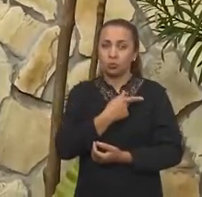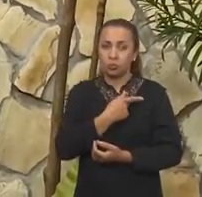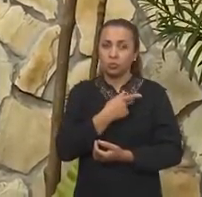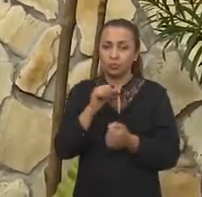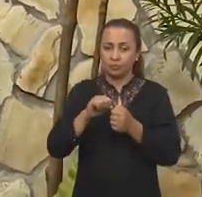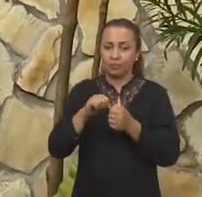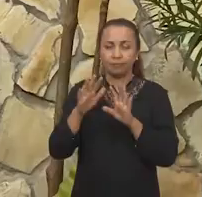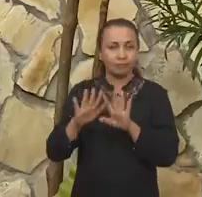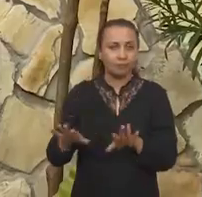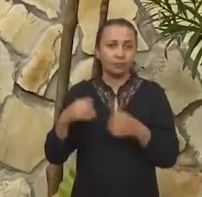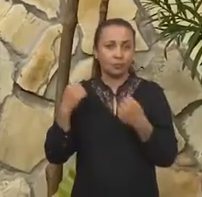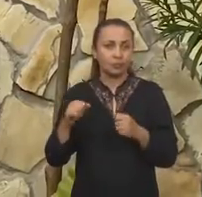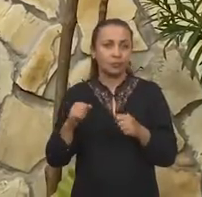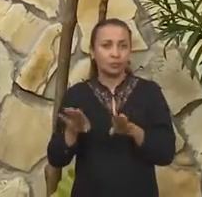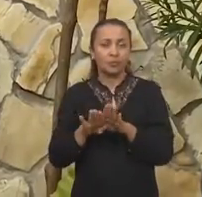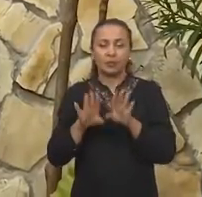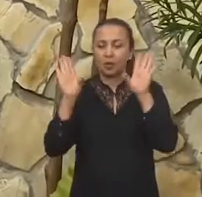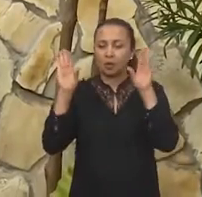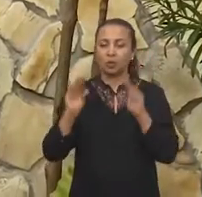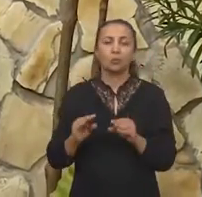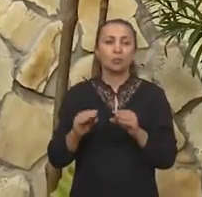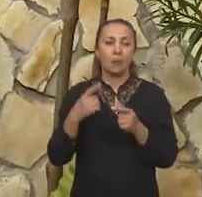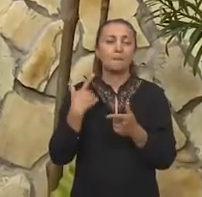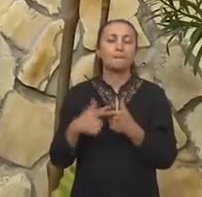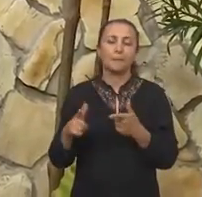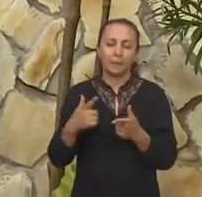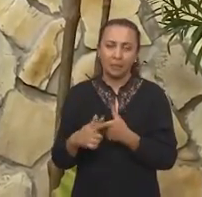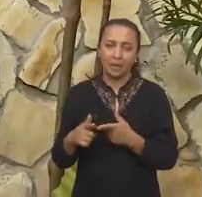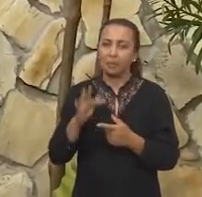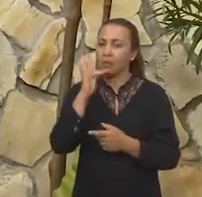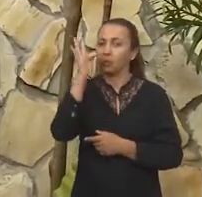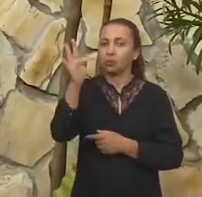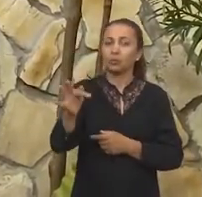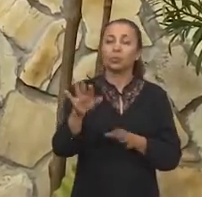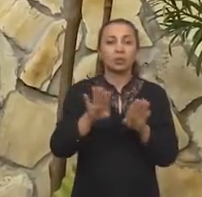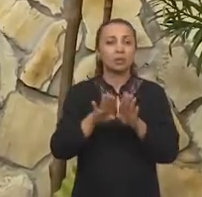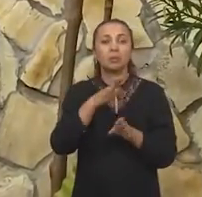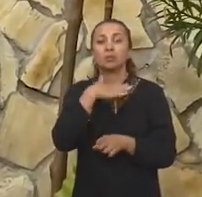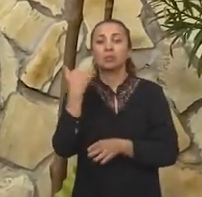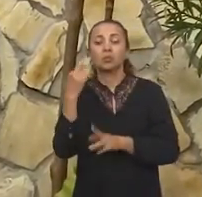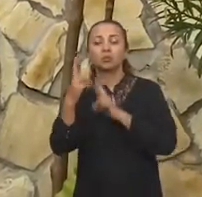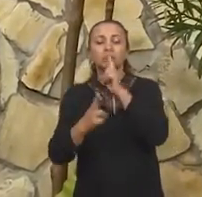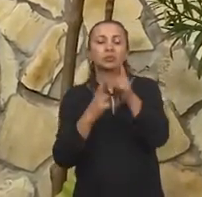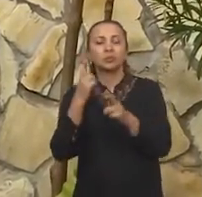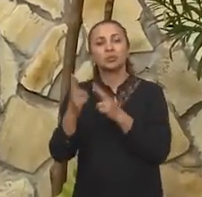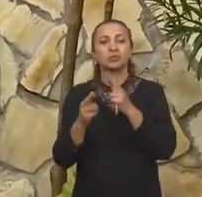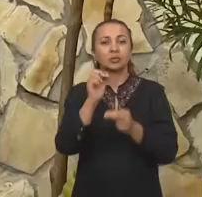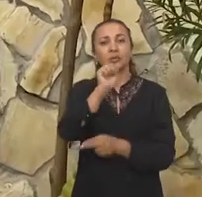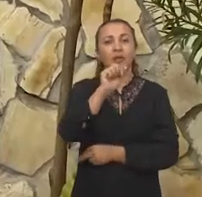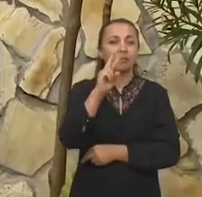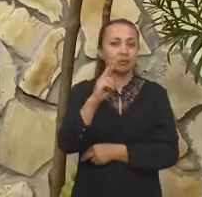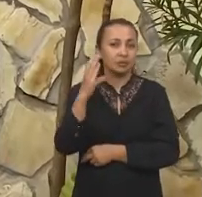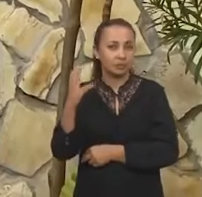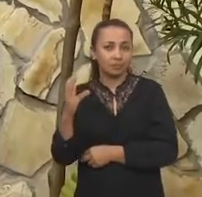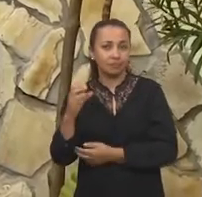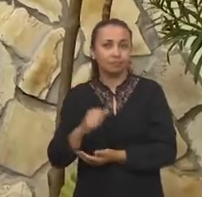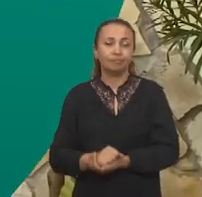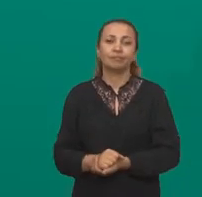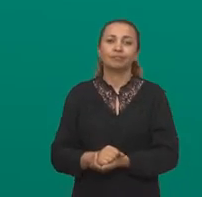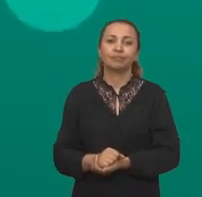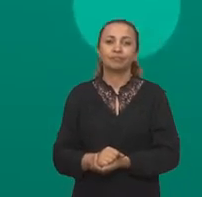isso, pode ser possível diminuir sequelas e mortes relacionadas ao acidente vascular